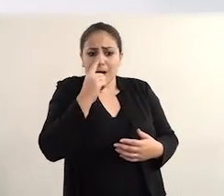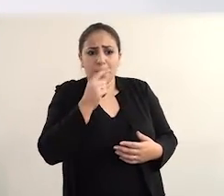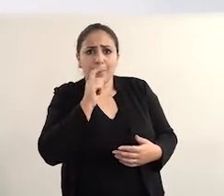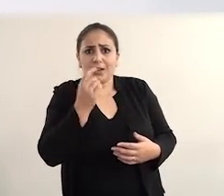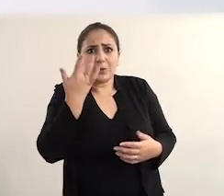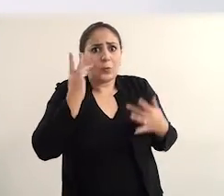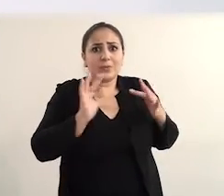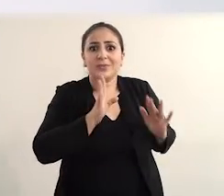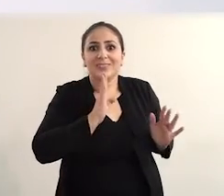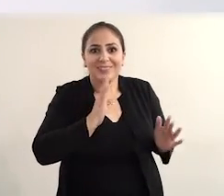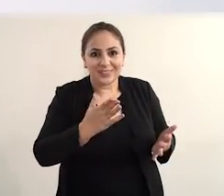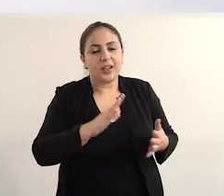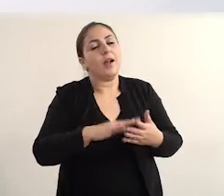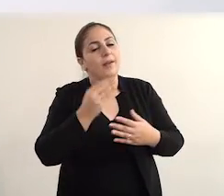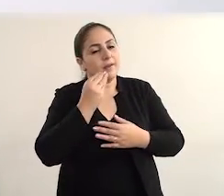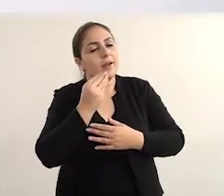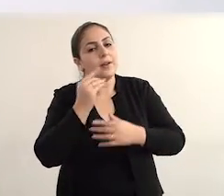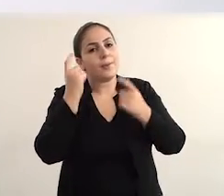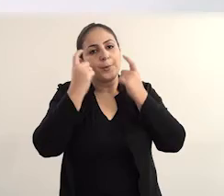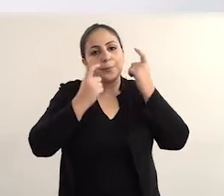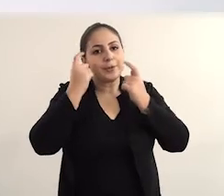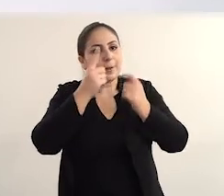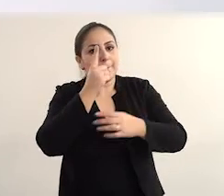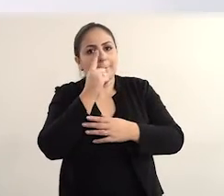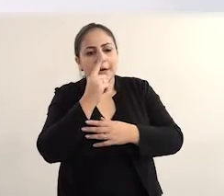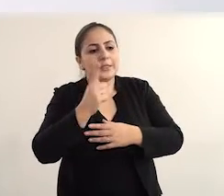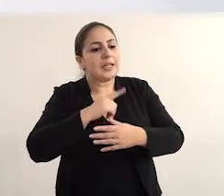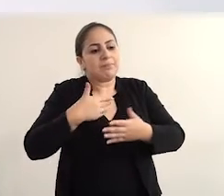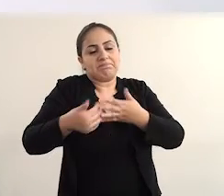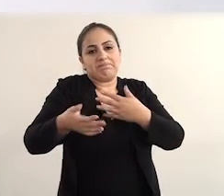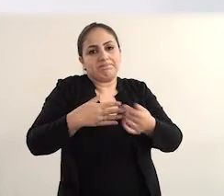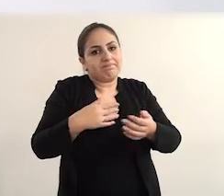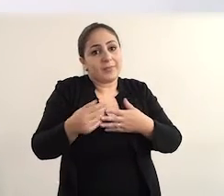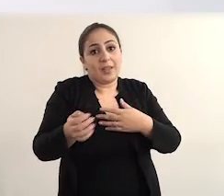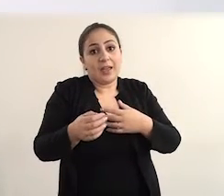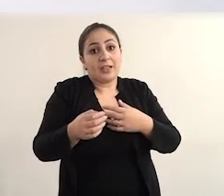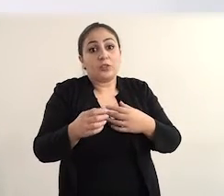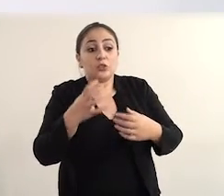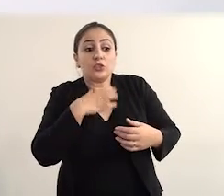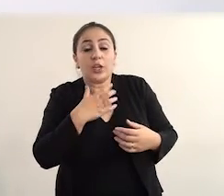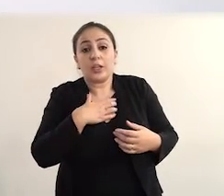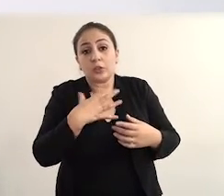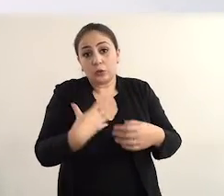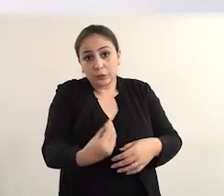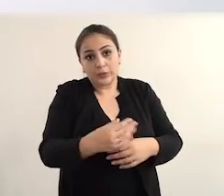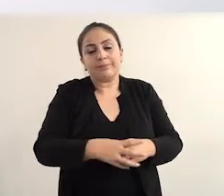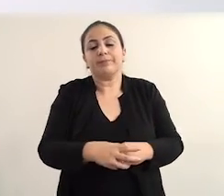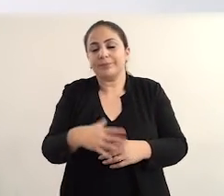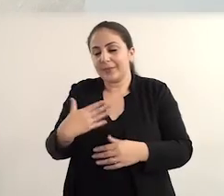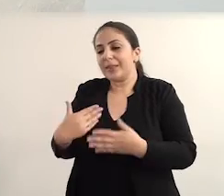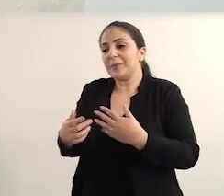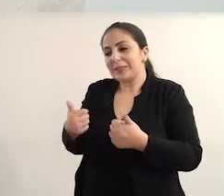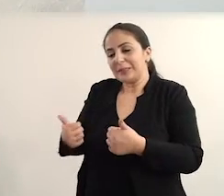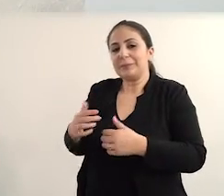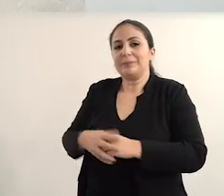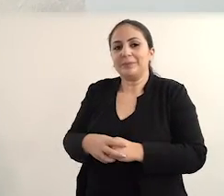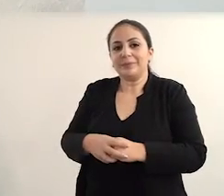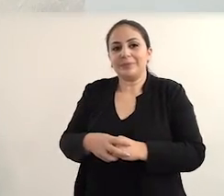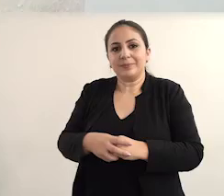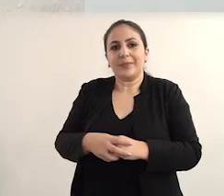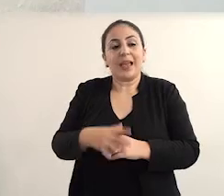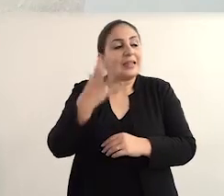adaptar. Exato. E é claro que a preocupação de mãe existe independente da condição dos filhos, né? Independente. Tem